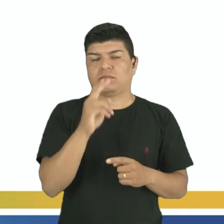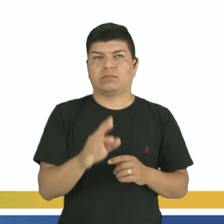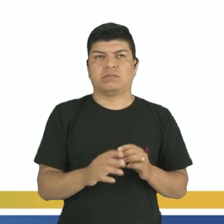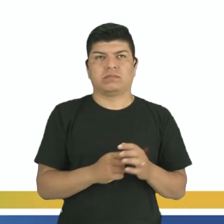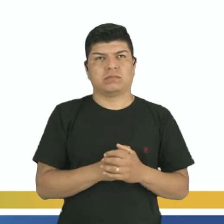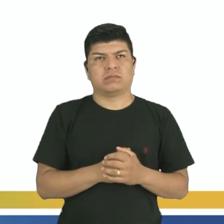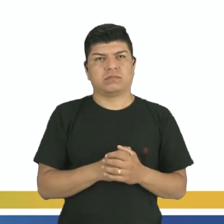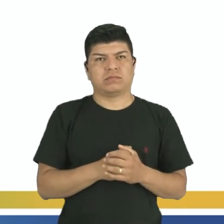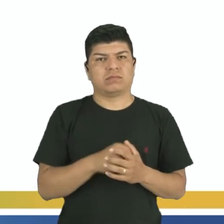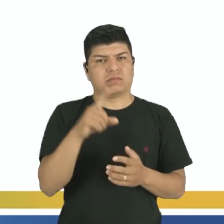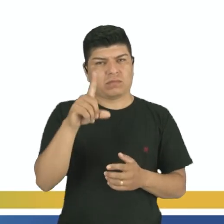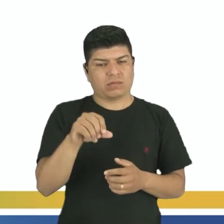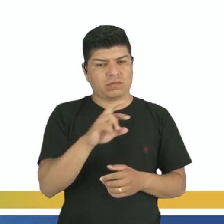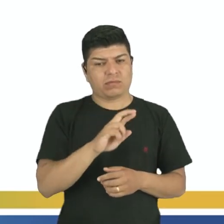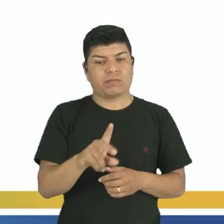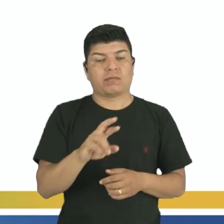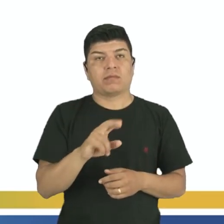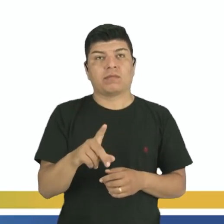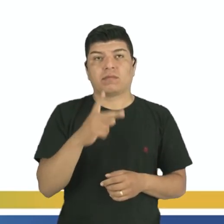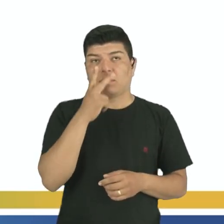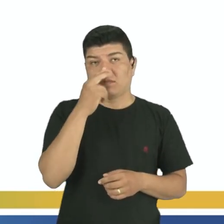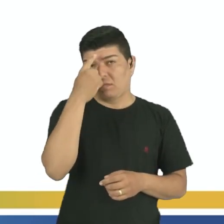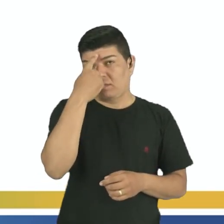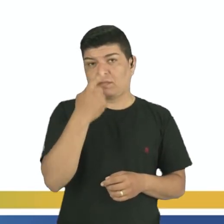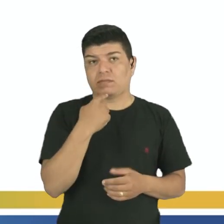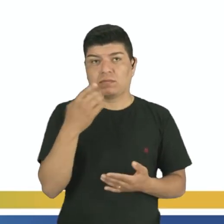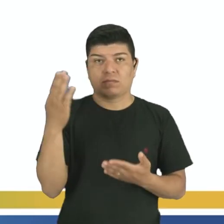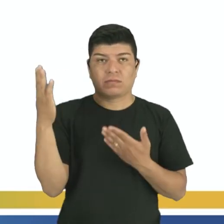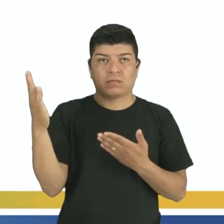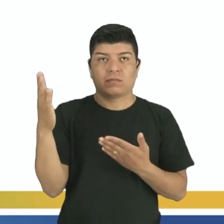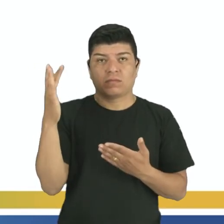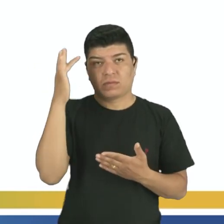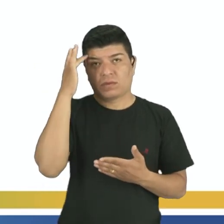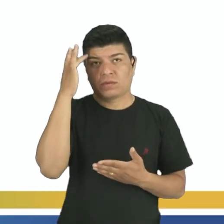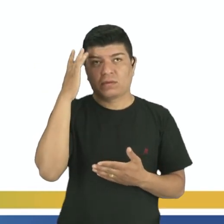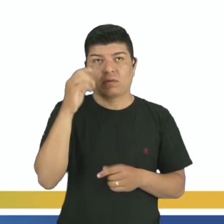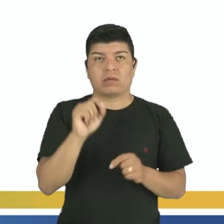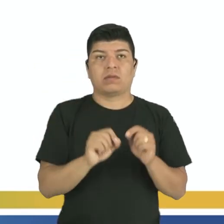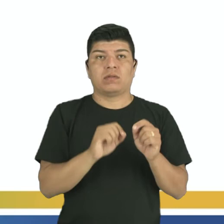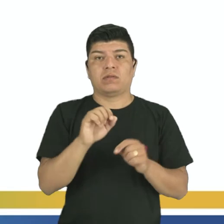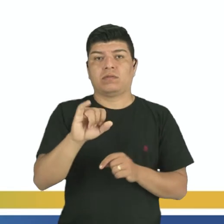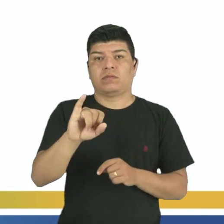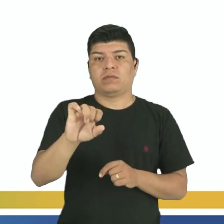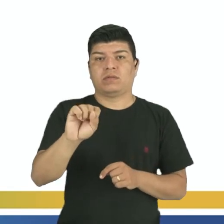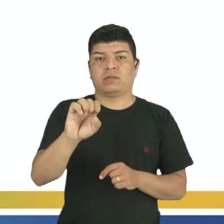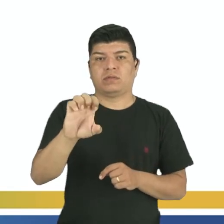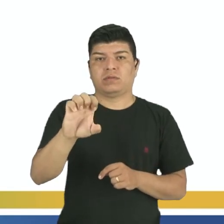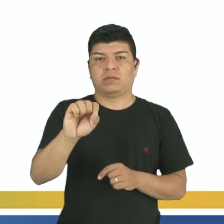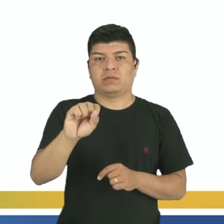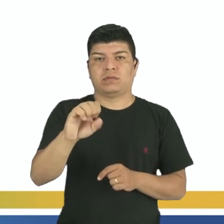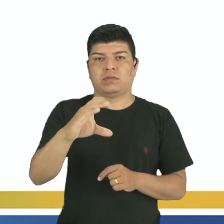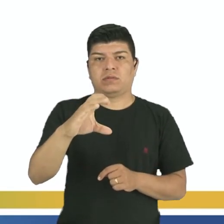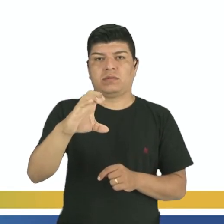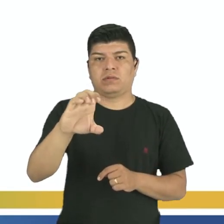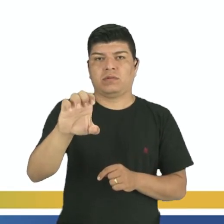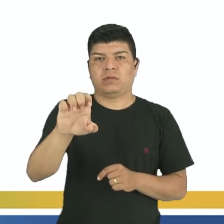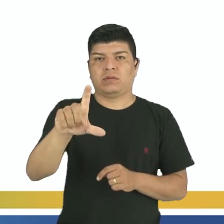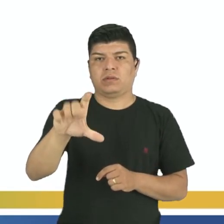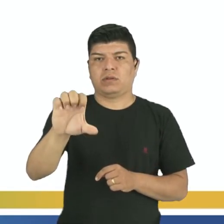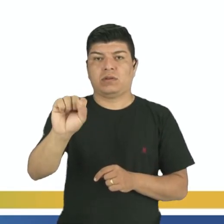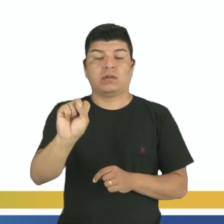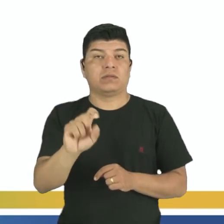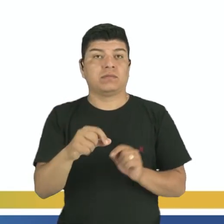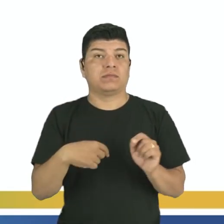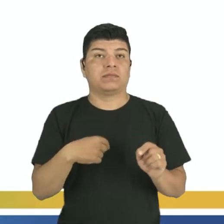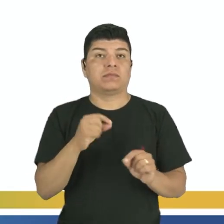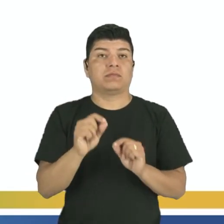não estou falando o que é, mas pela figura a gente pode tentar achar que é um triângulo isósceles, mas não podemos afirmar, né, porque não tem as medidas.